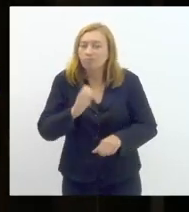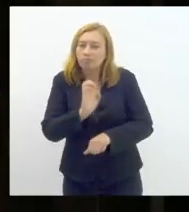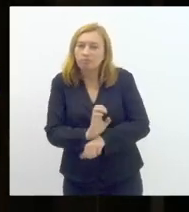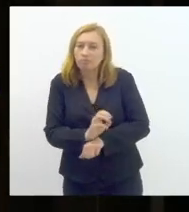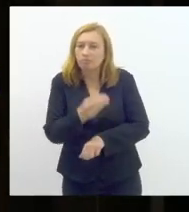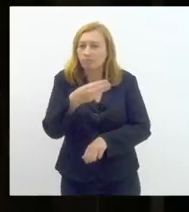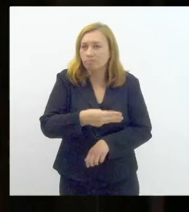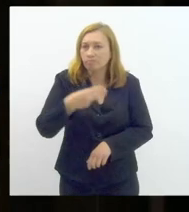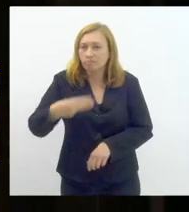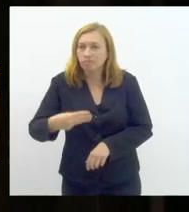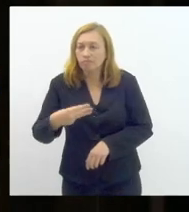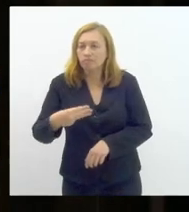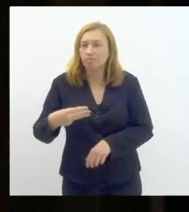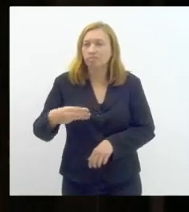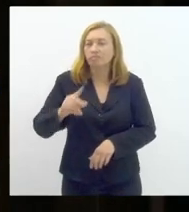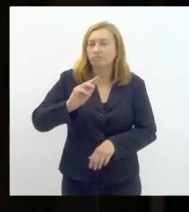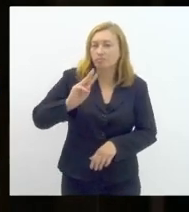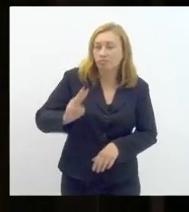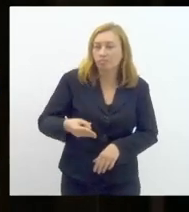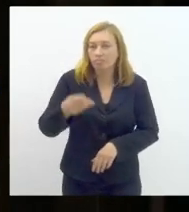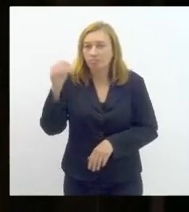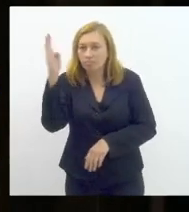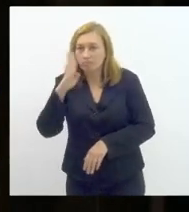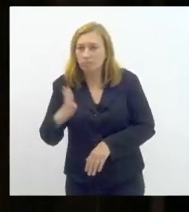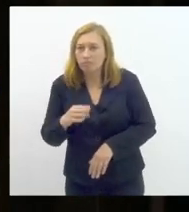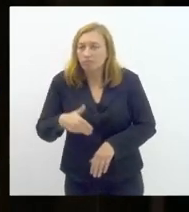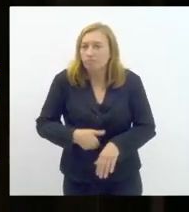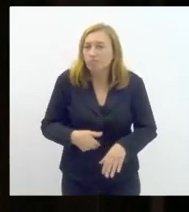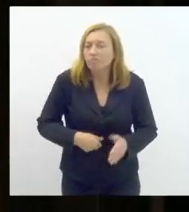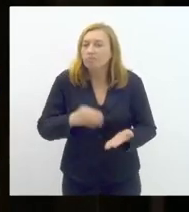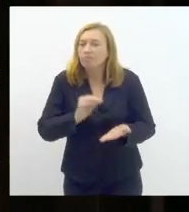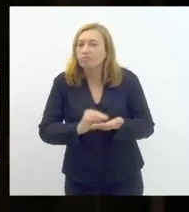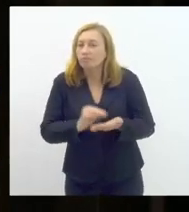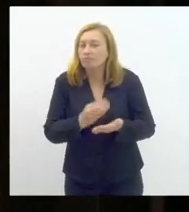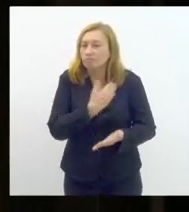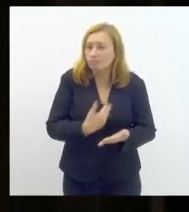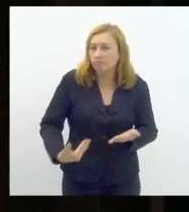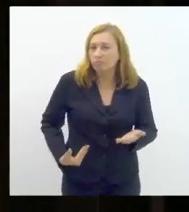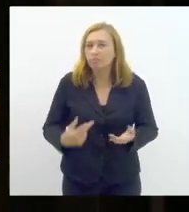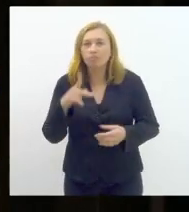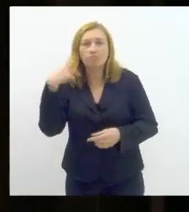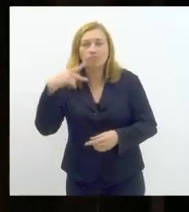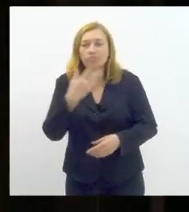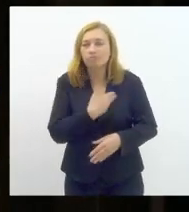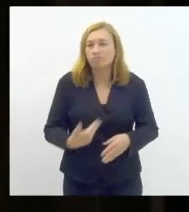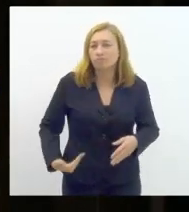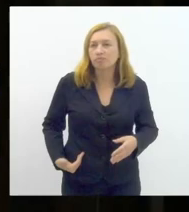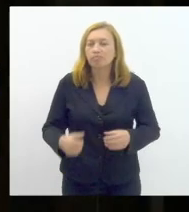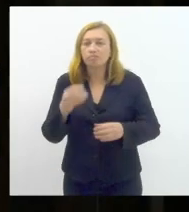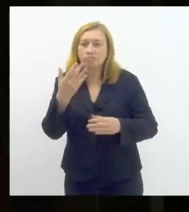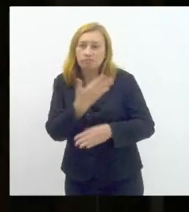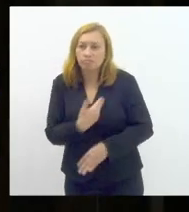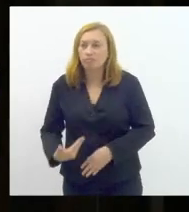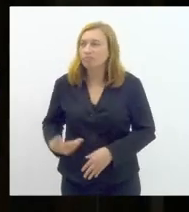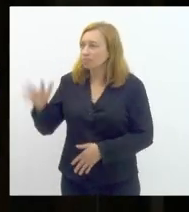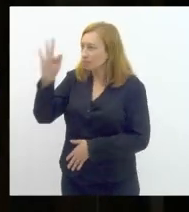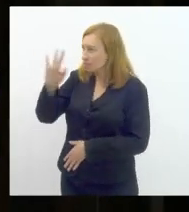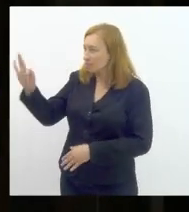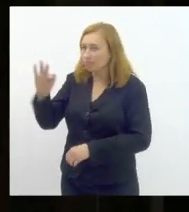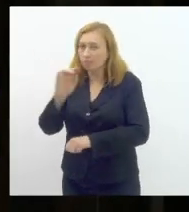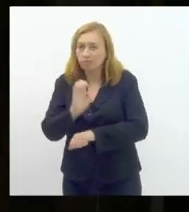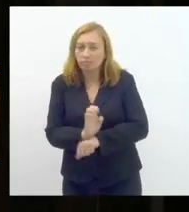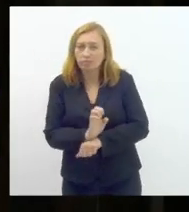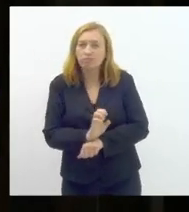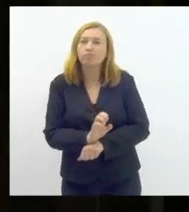33 milhões de brasileiros passando fome por falta de governo, por falta de política pública do governo federal, do governo estadual.